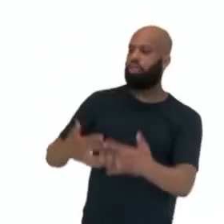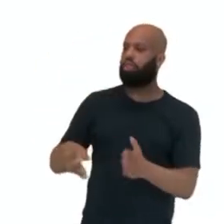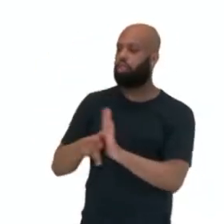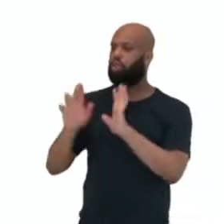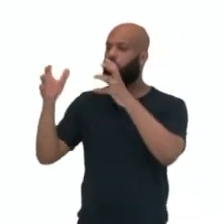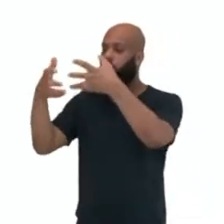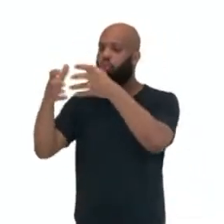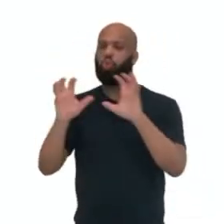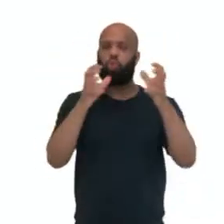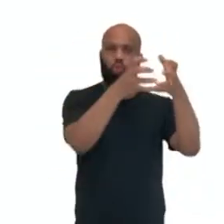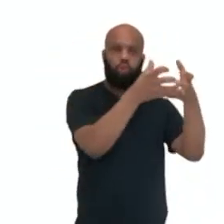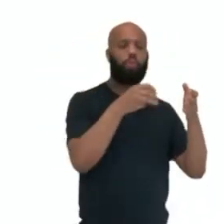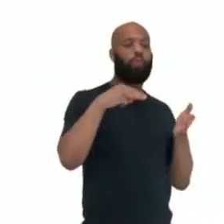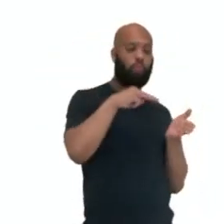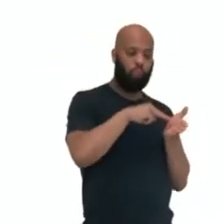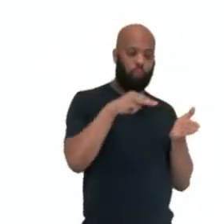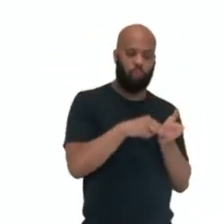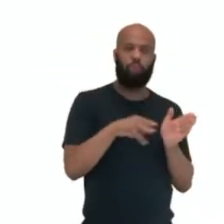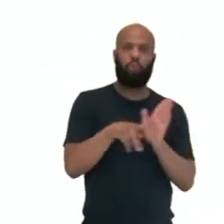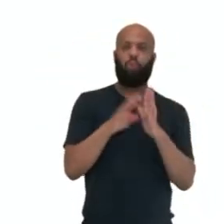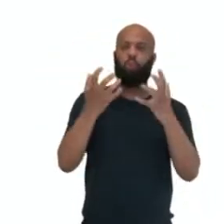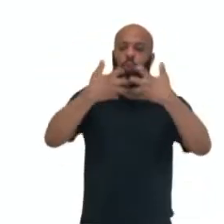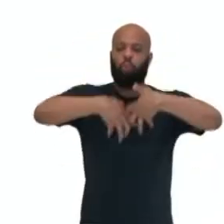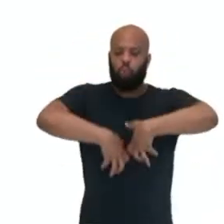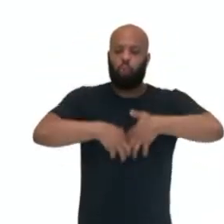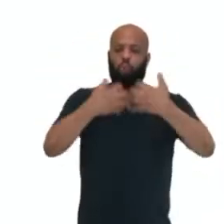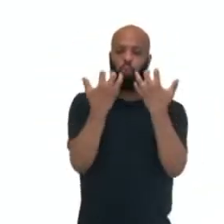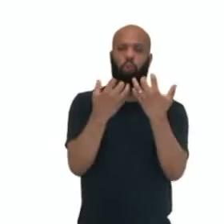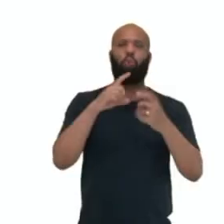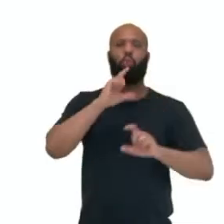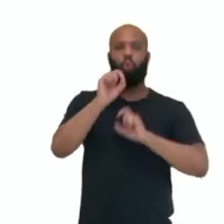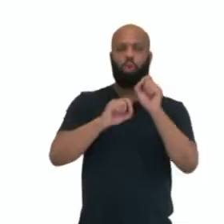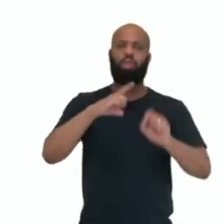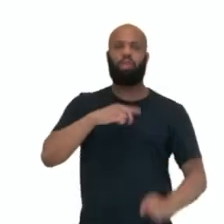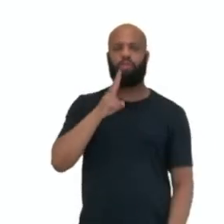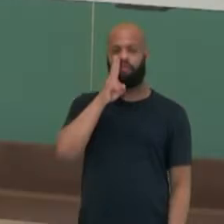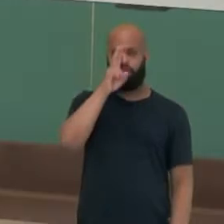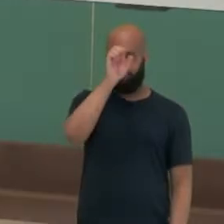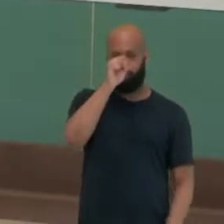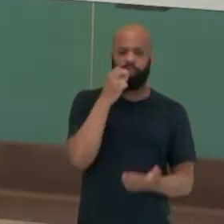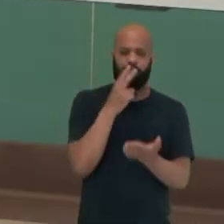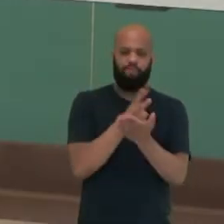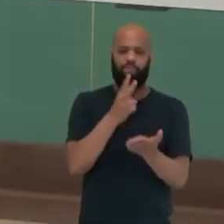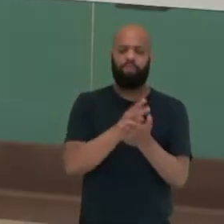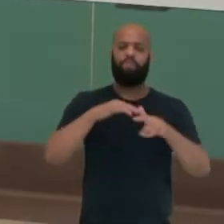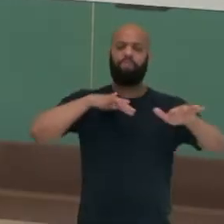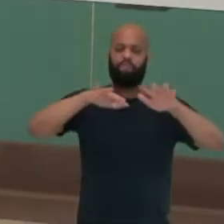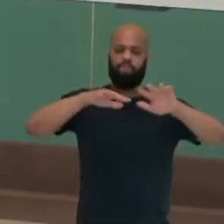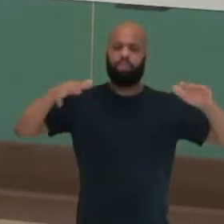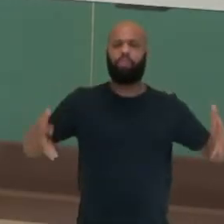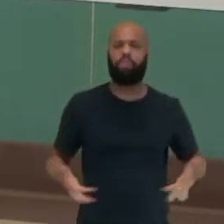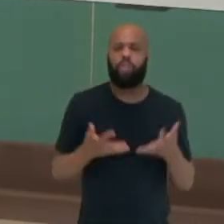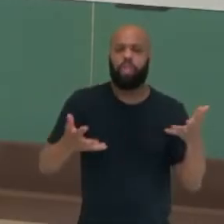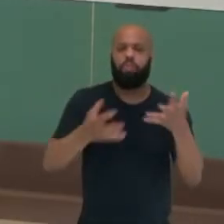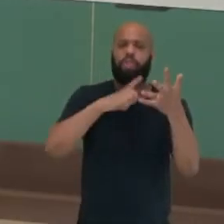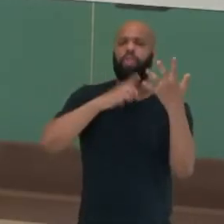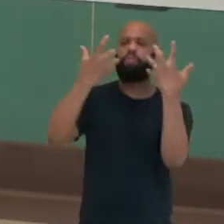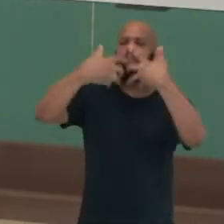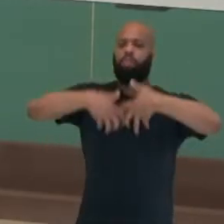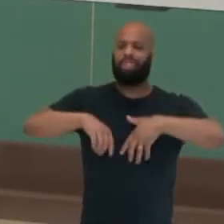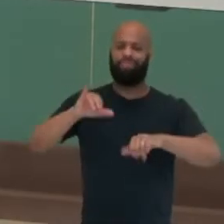de causas mecânicas, isto é, de forças e movimentos, essa concepção de um